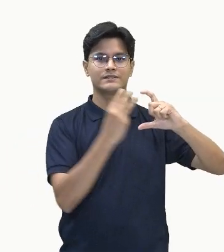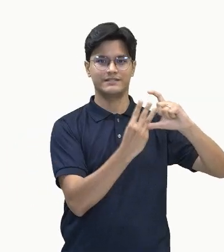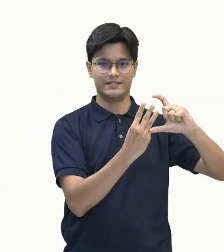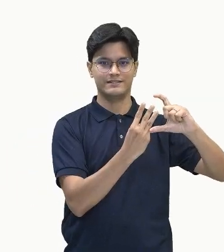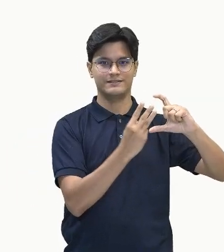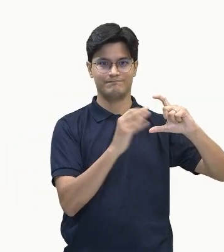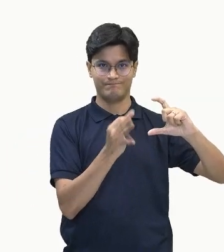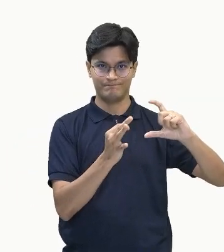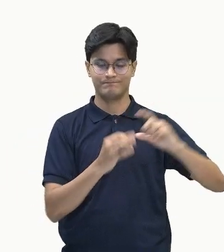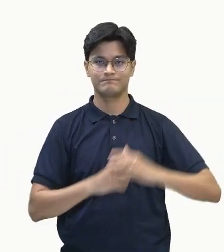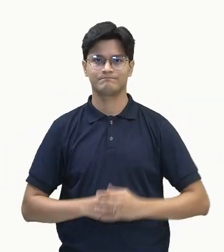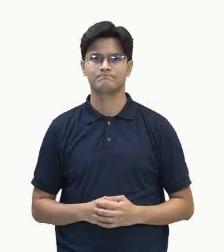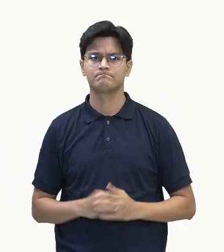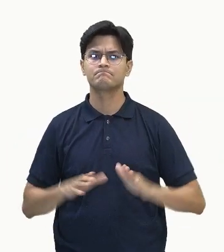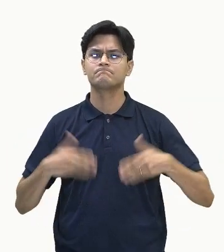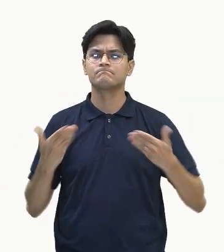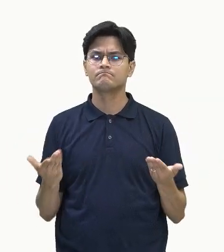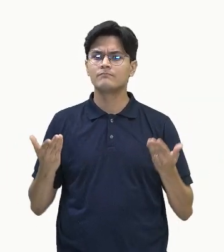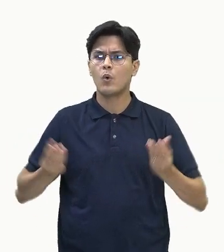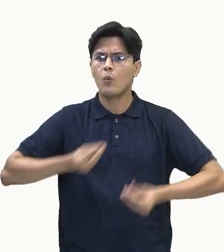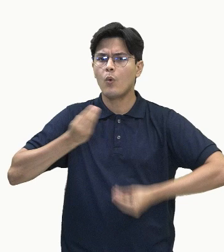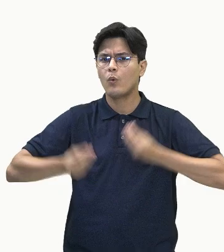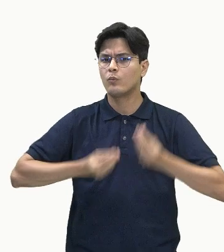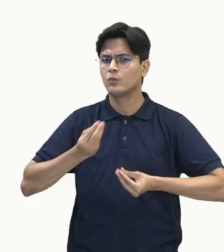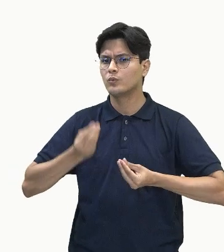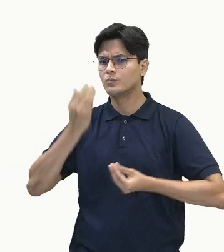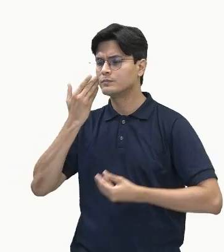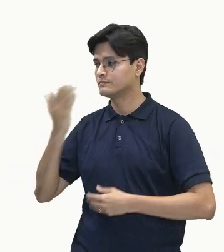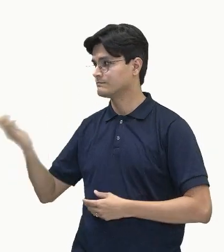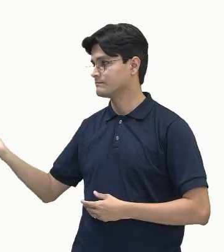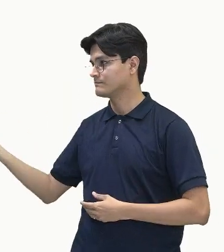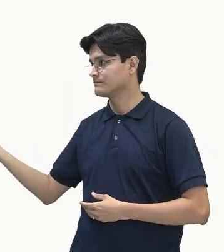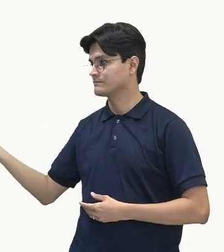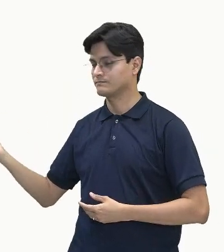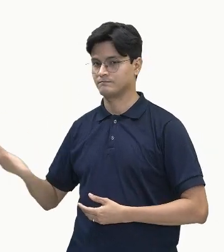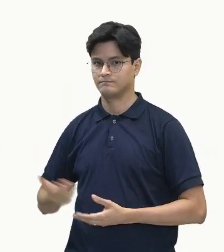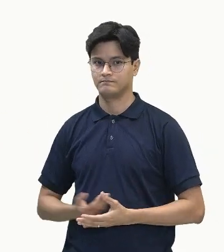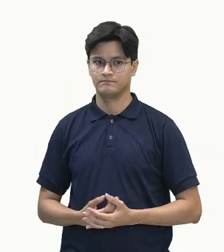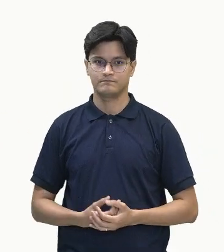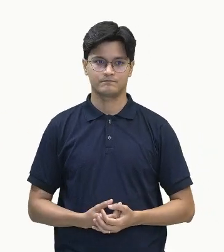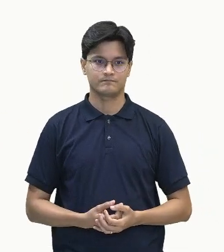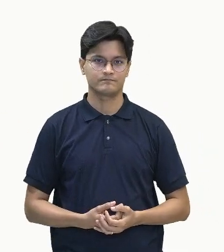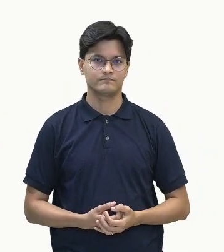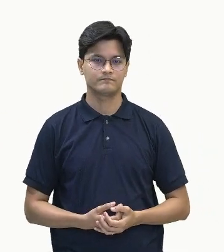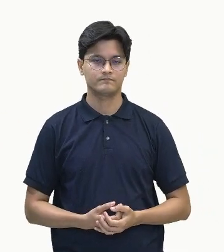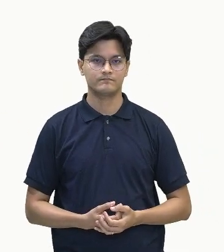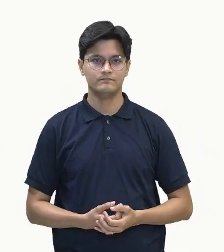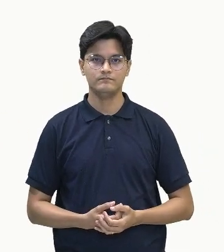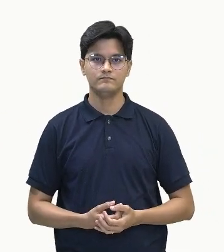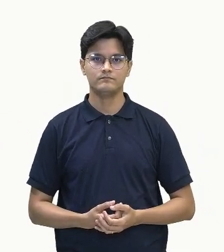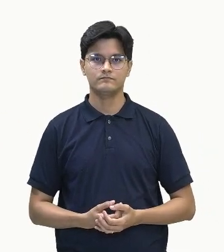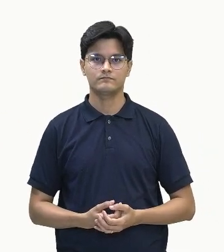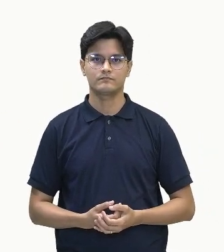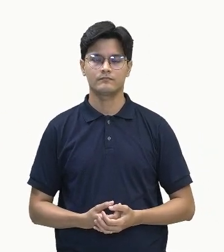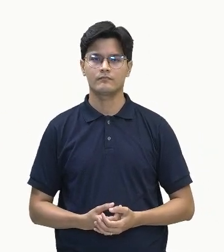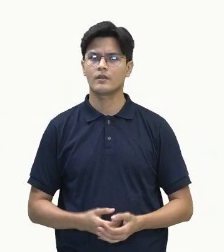lá então. O C tem coordenadas 0 e 3. O que a gente repara